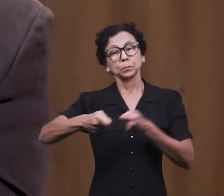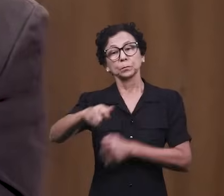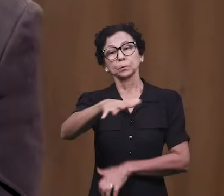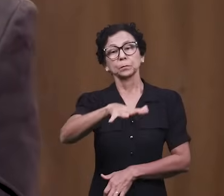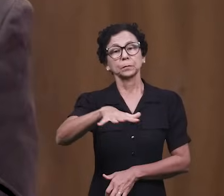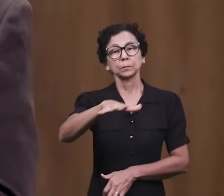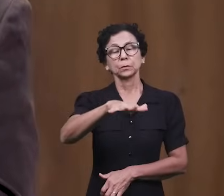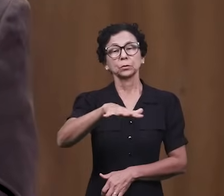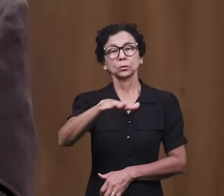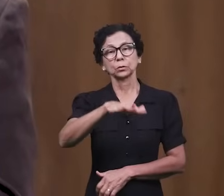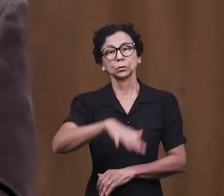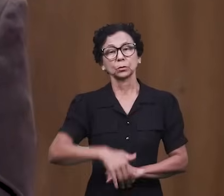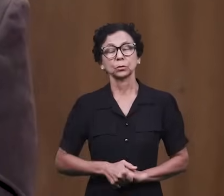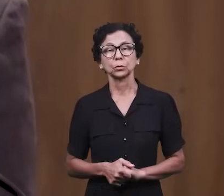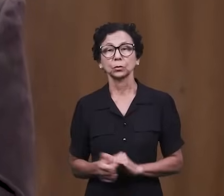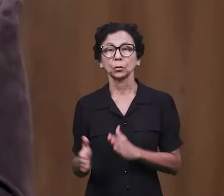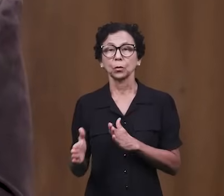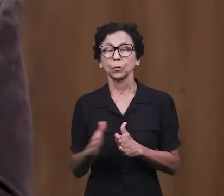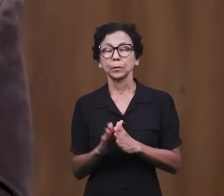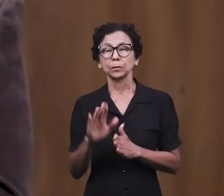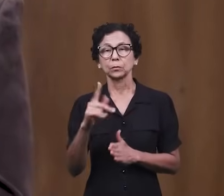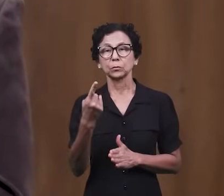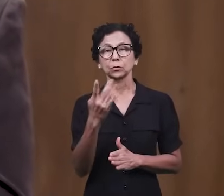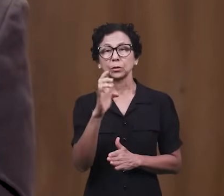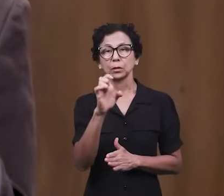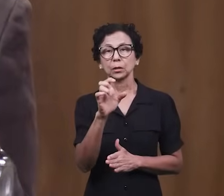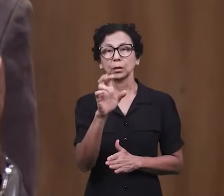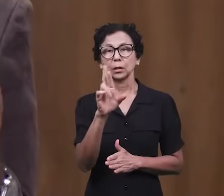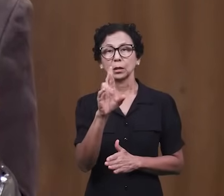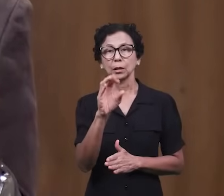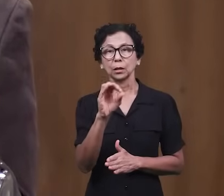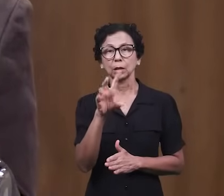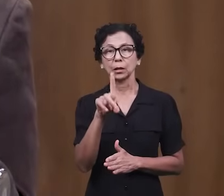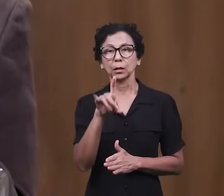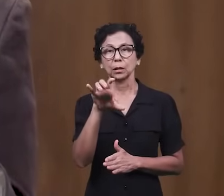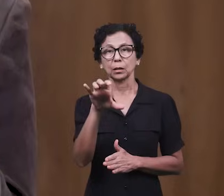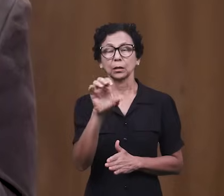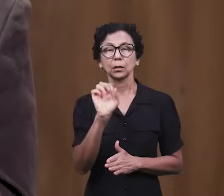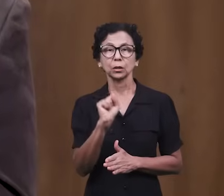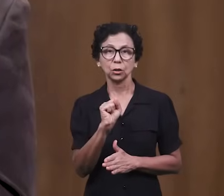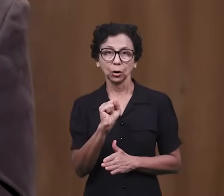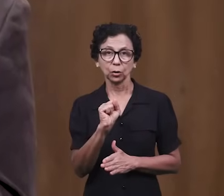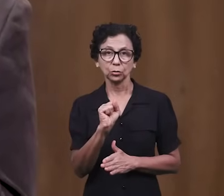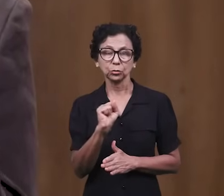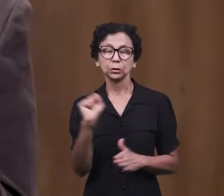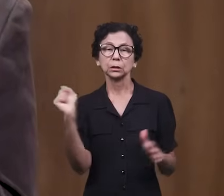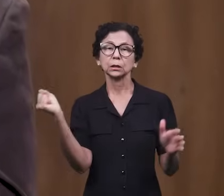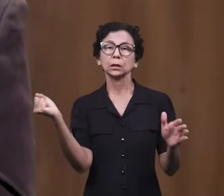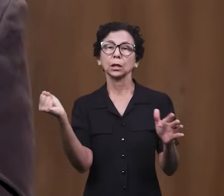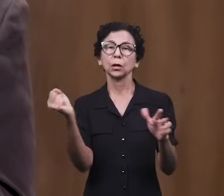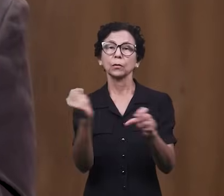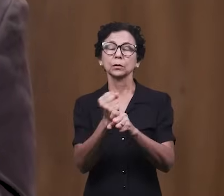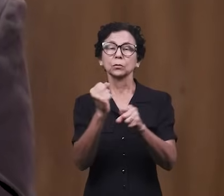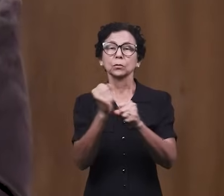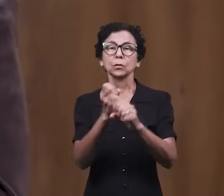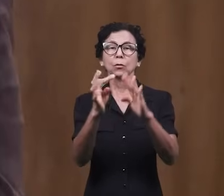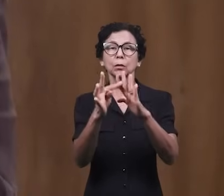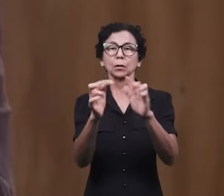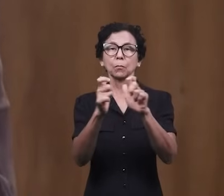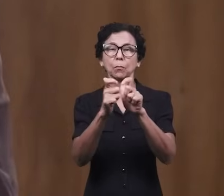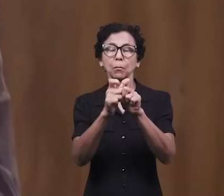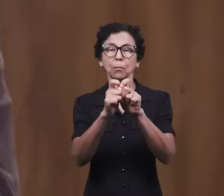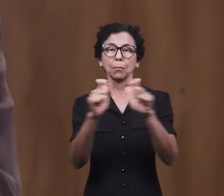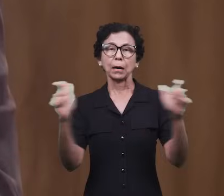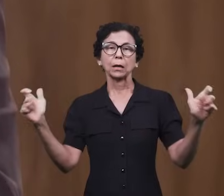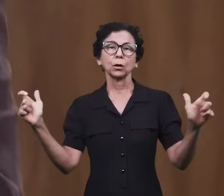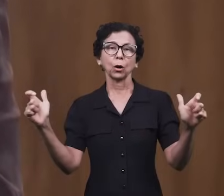uma ampliação daquele templo, onde nós vemos a destruição desse templo